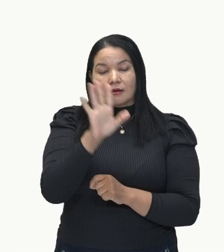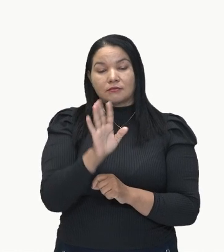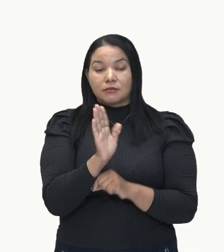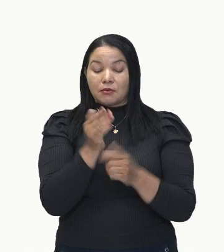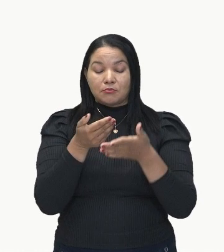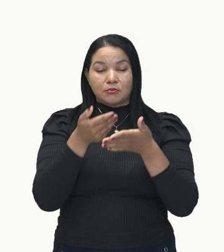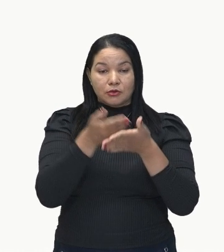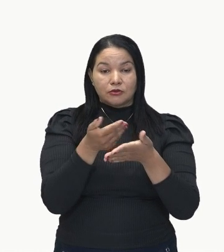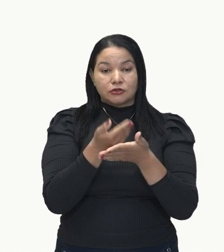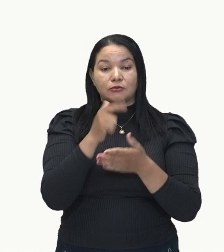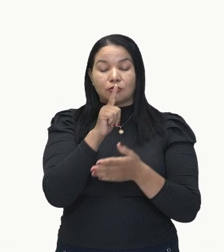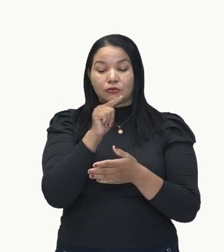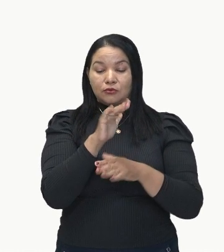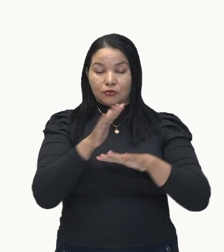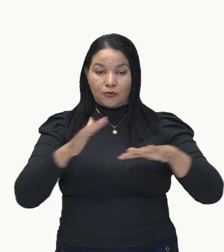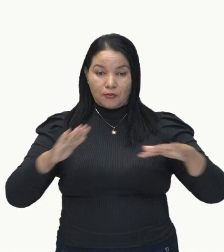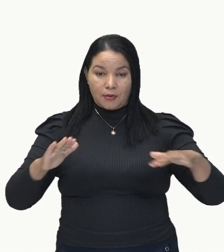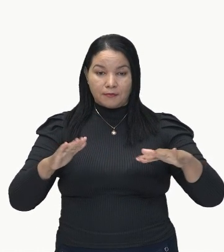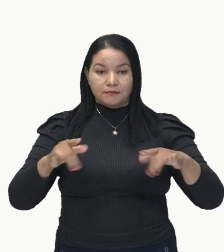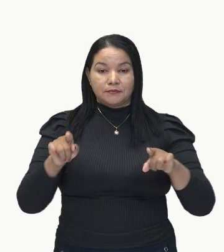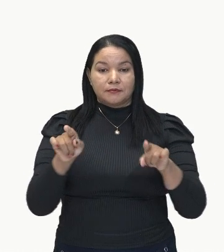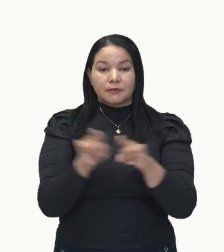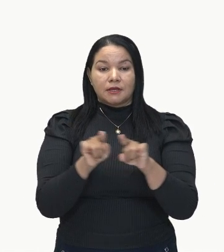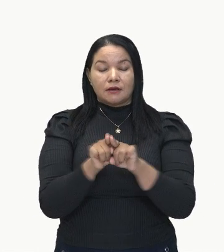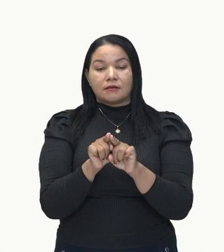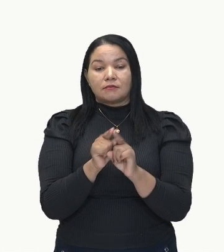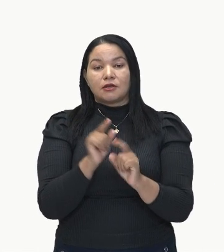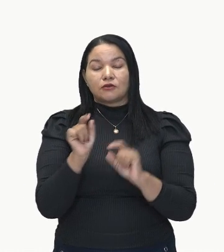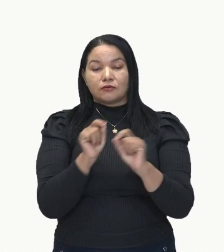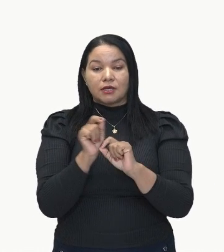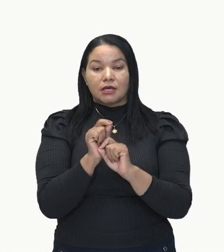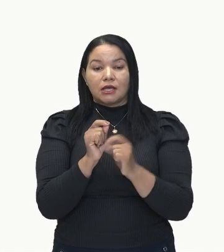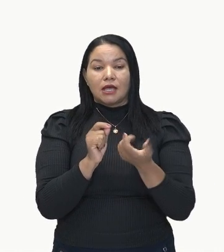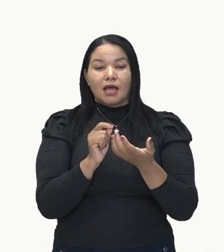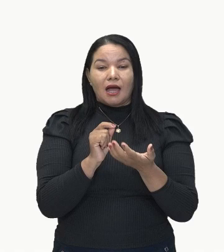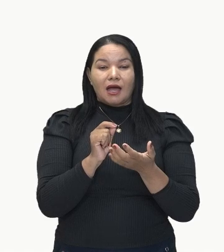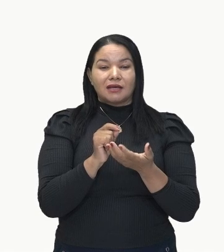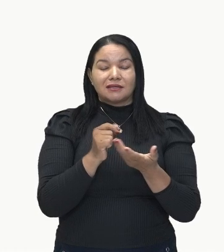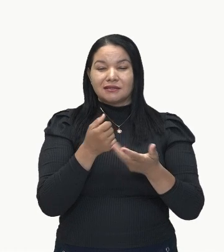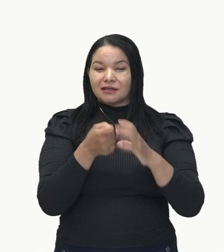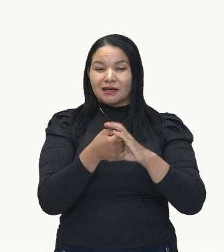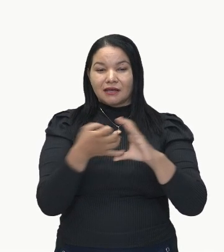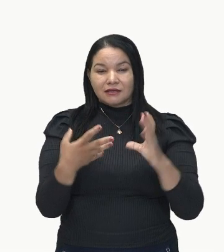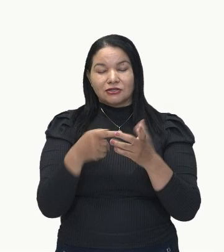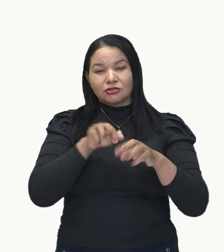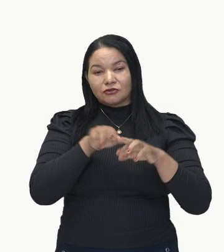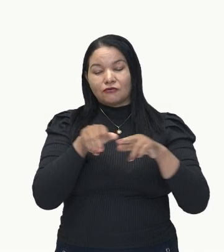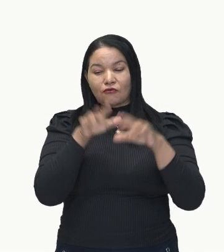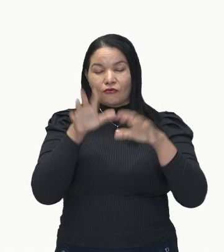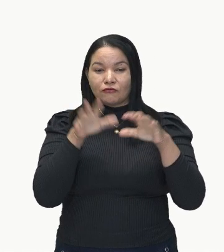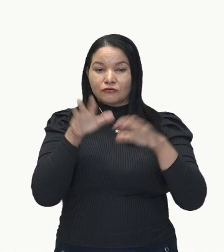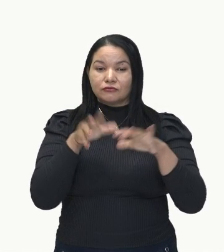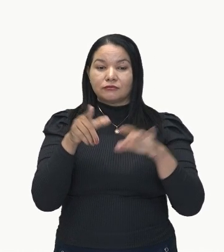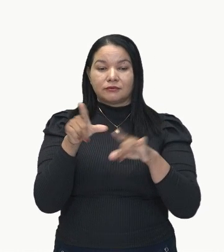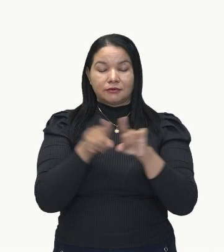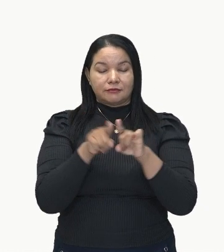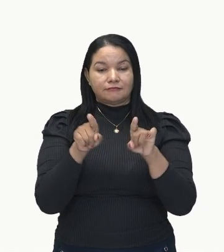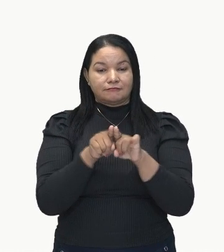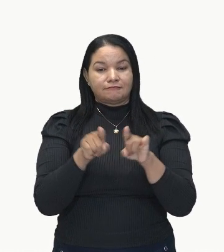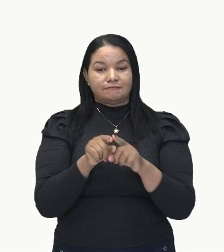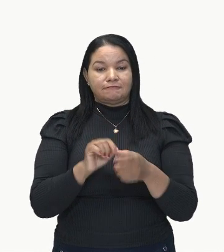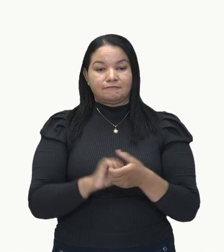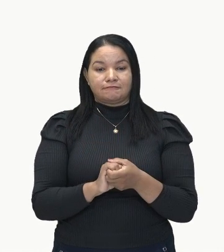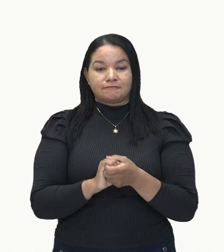do mar Mediterrâneo e é composta ali de pinhos e cedros nas áreas mais chuvosas ali da cadeia do Atlas, tá?